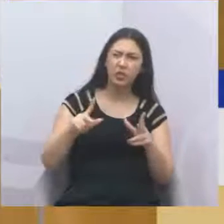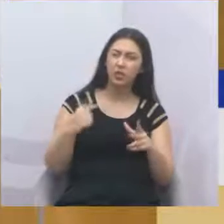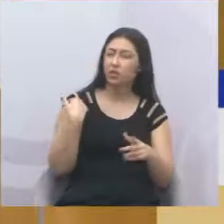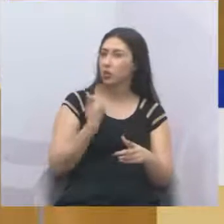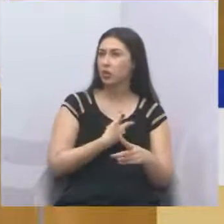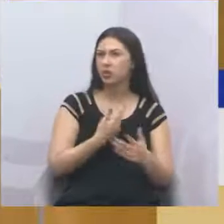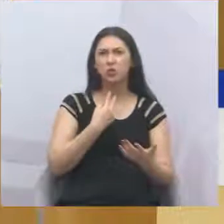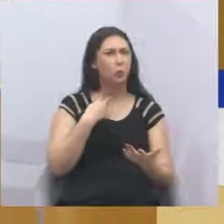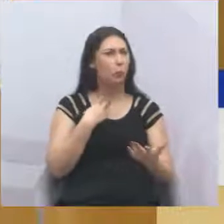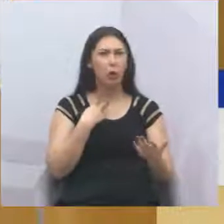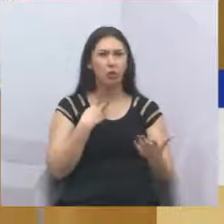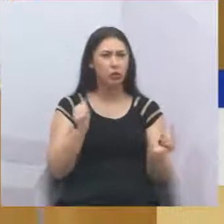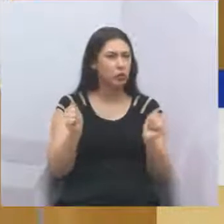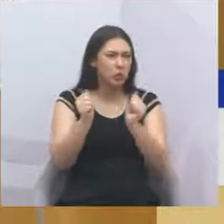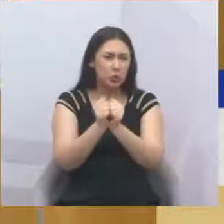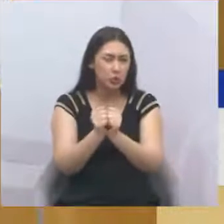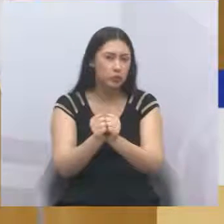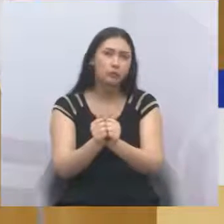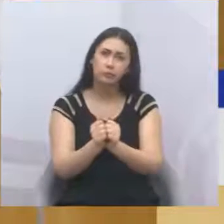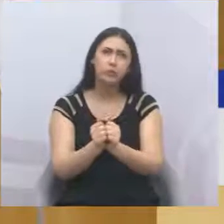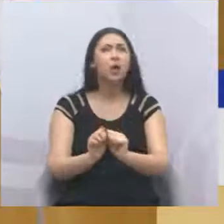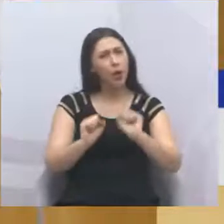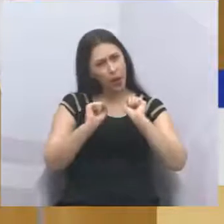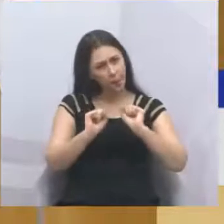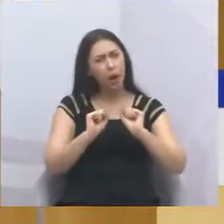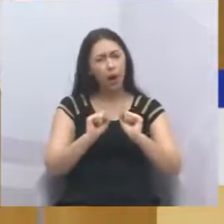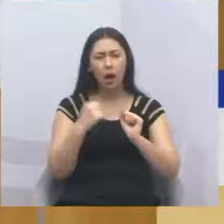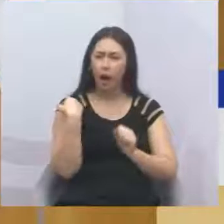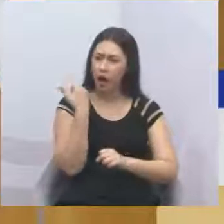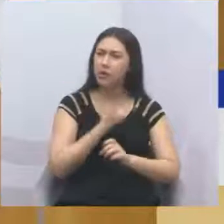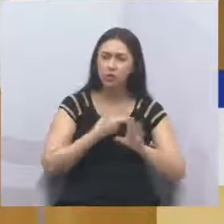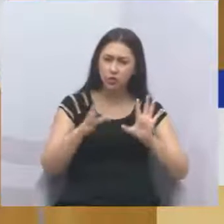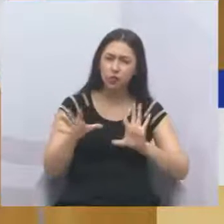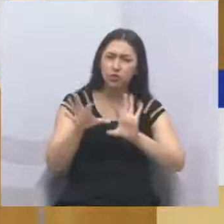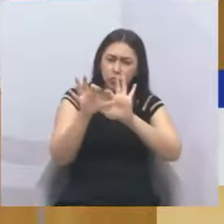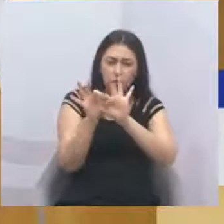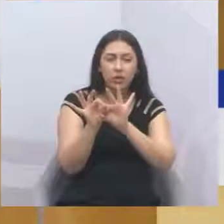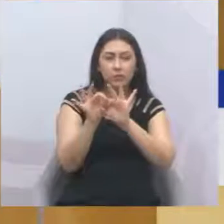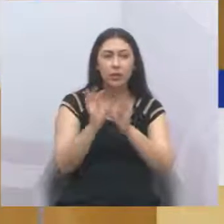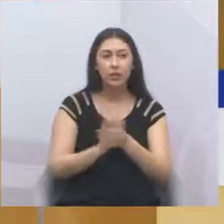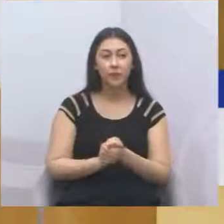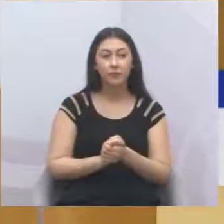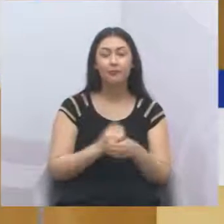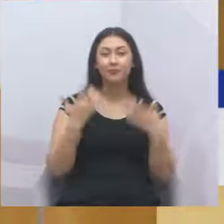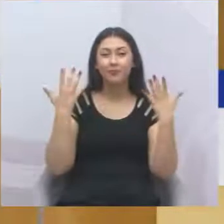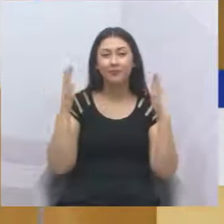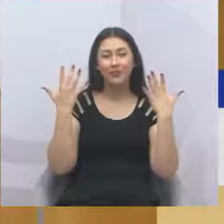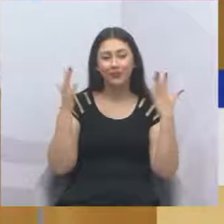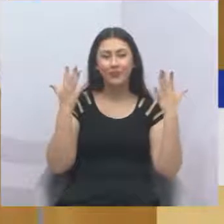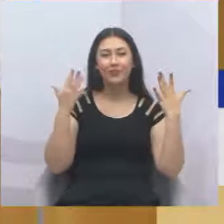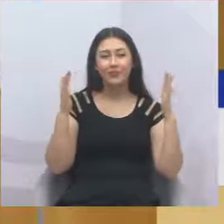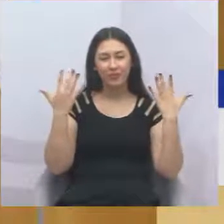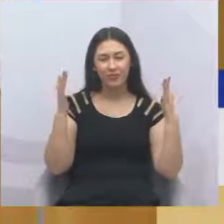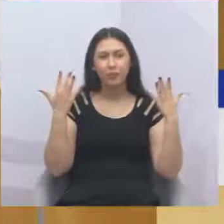nós não podemos somar em algumas questões que diz respeito à nossa cidade. Parabéns aí